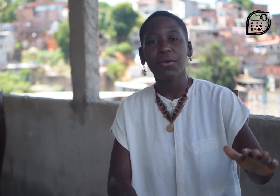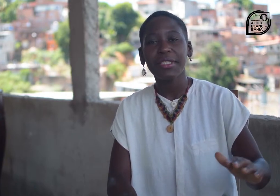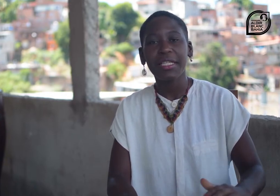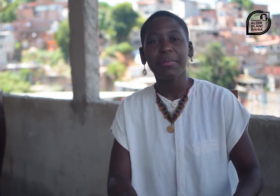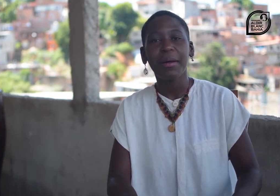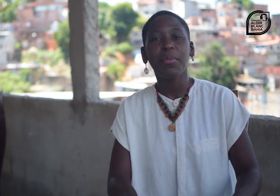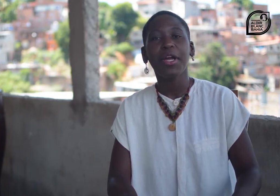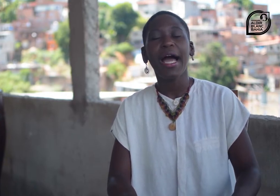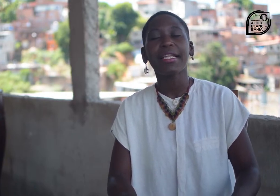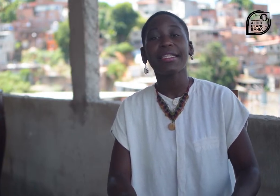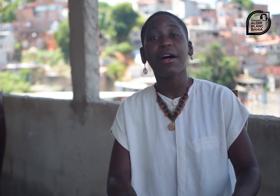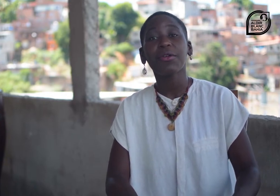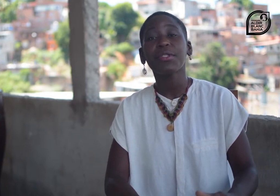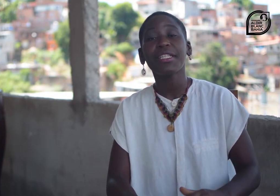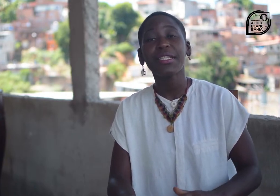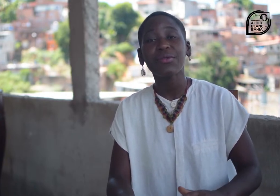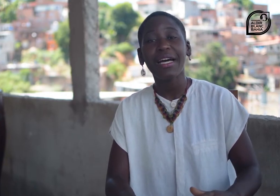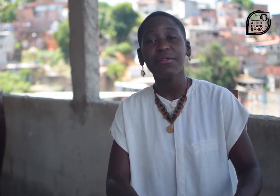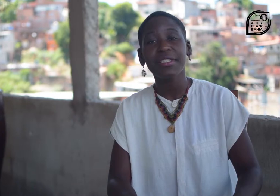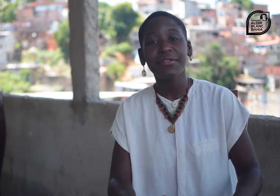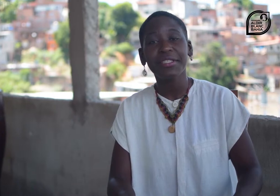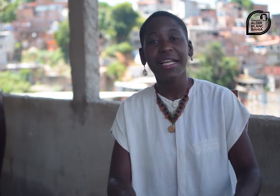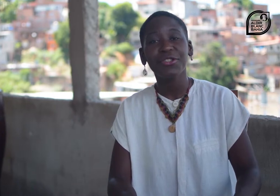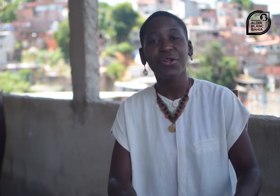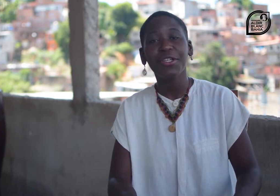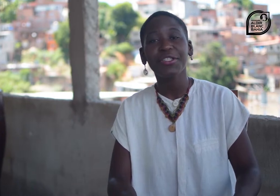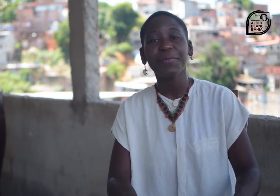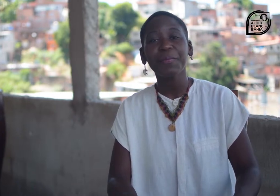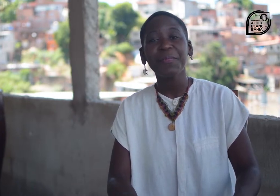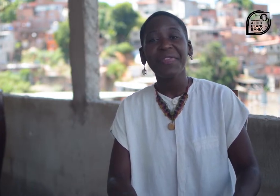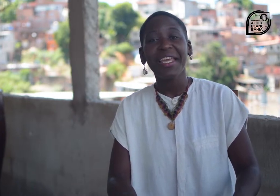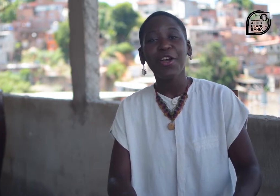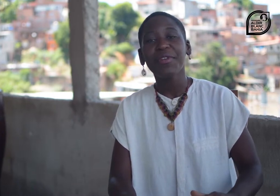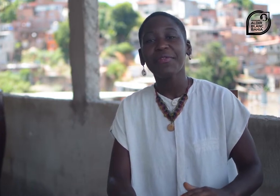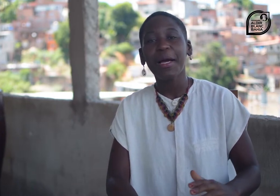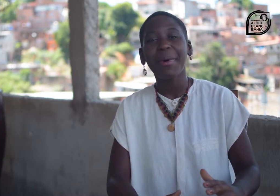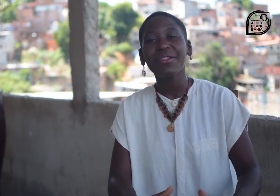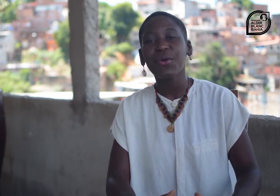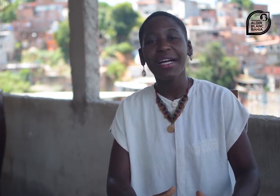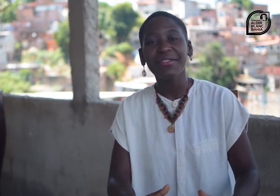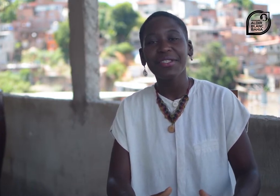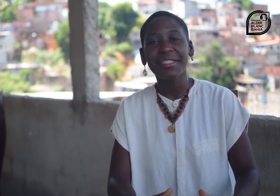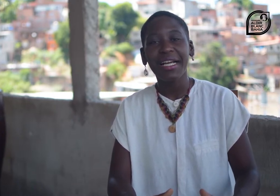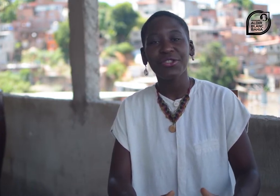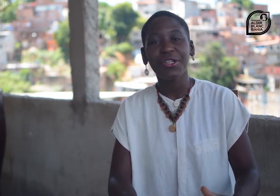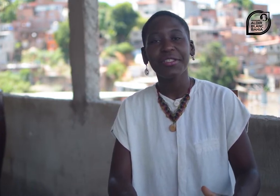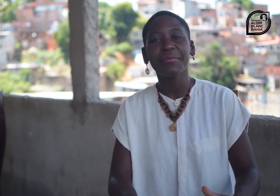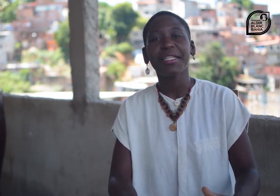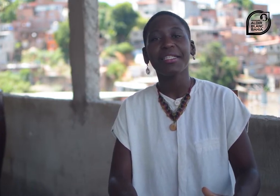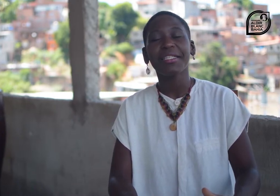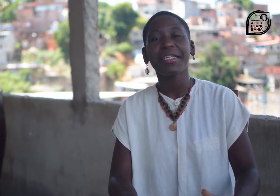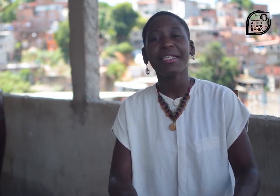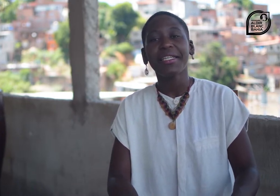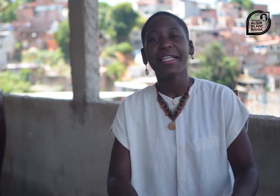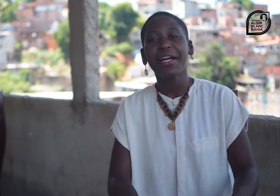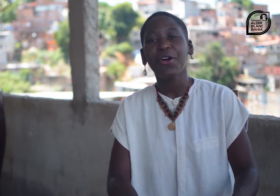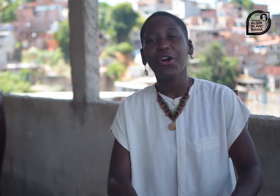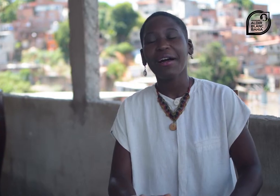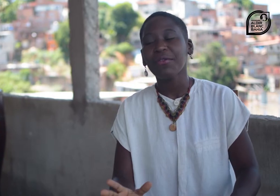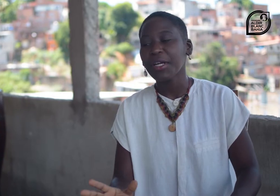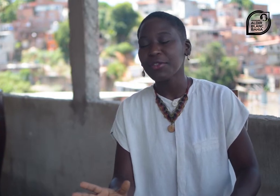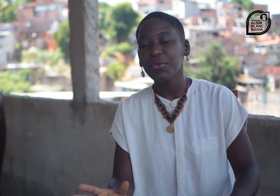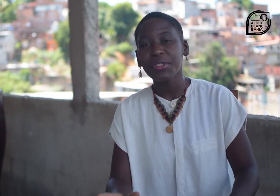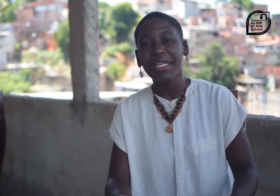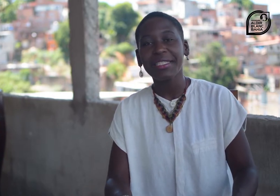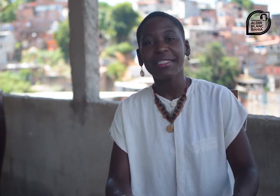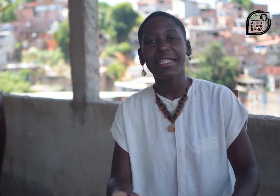botava uma coisa ali para apoiar e tal. E quando ele não tava usando esse caixote, eu me via batucando nesse caixote de madeira, né?